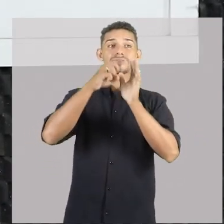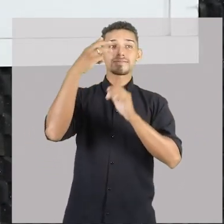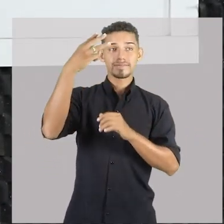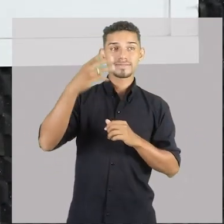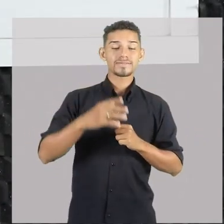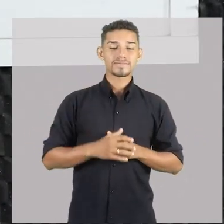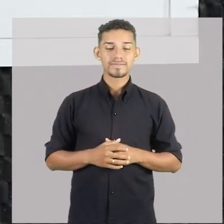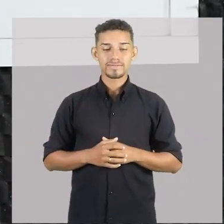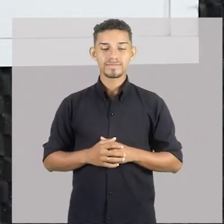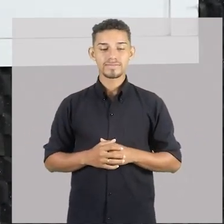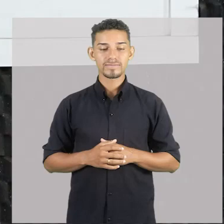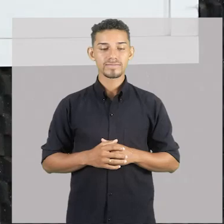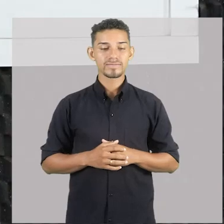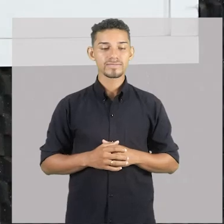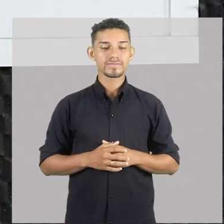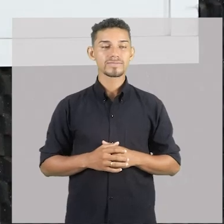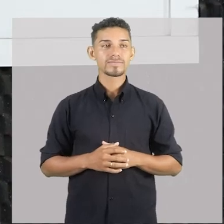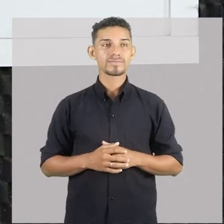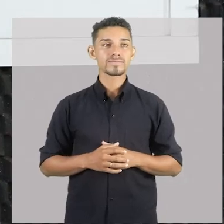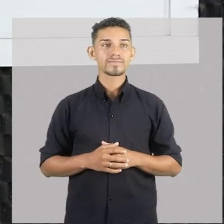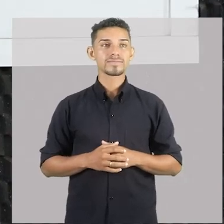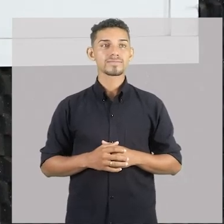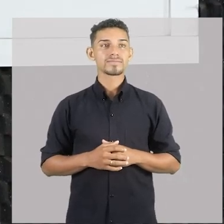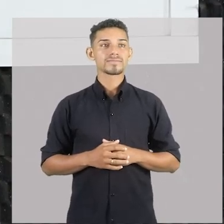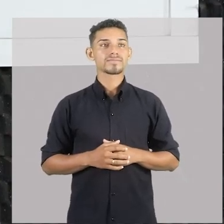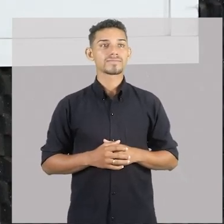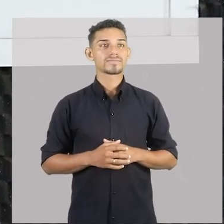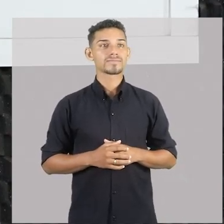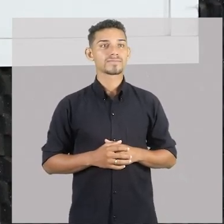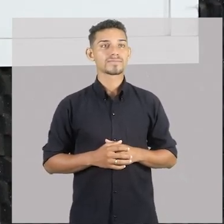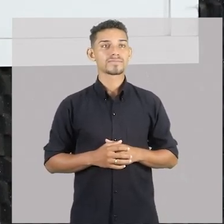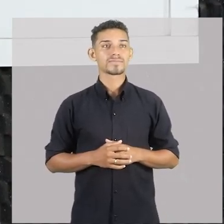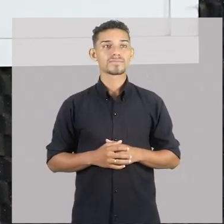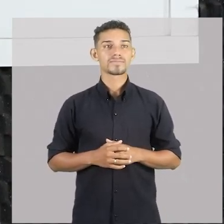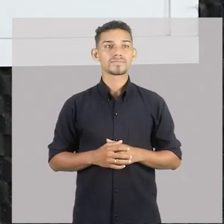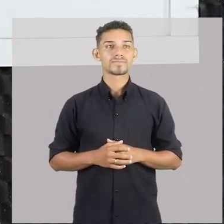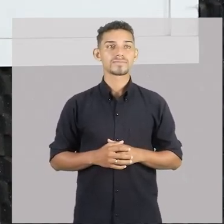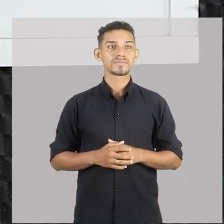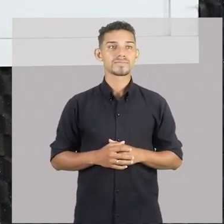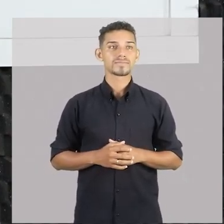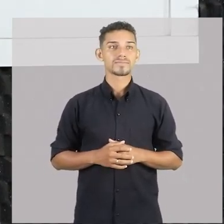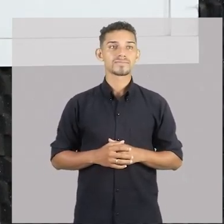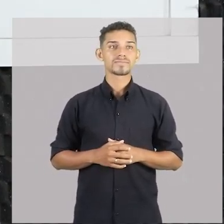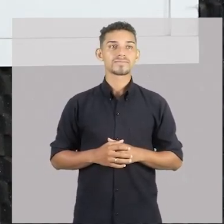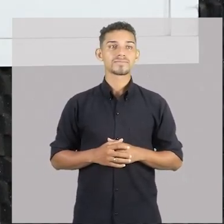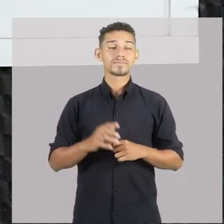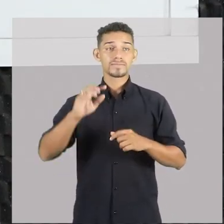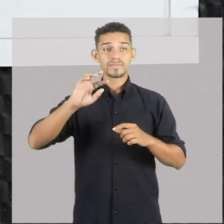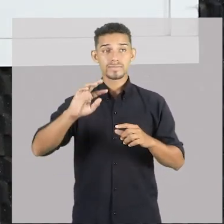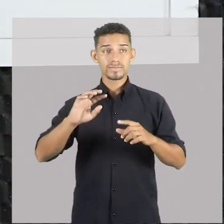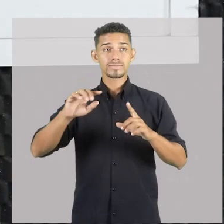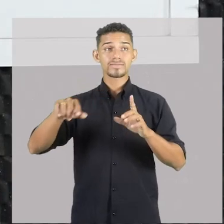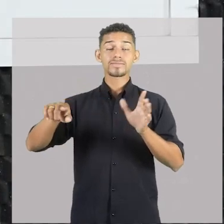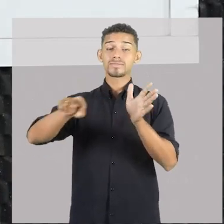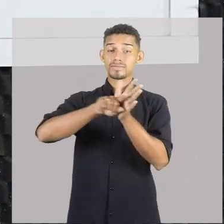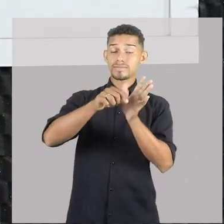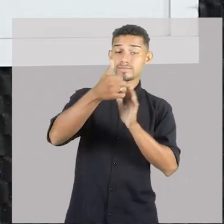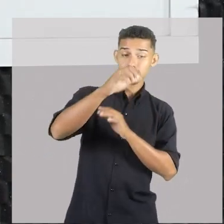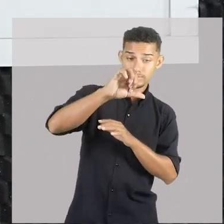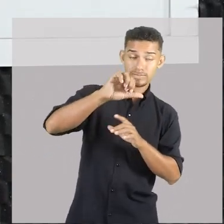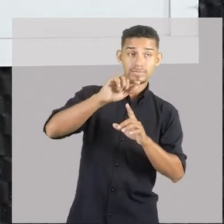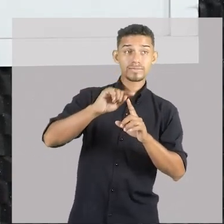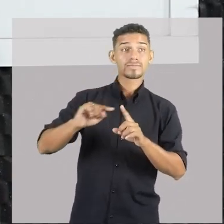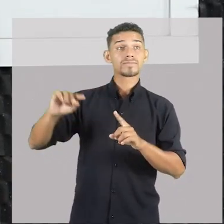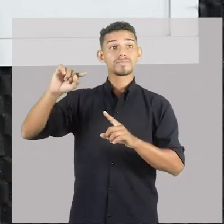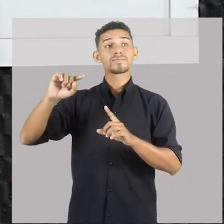aqui embaixo, estava 10 elevado a menos 19. Quando ela subir, troca o sinal do expoente. Então, vai